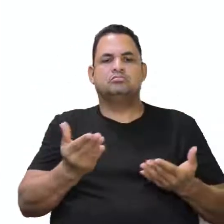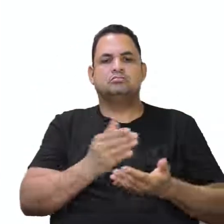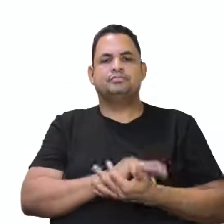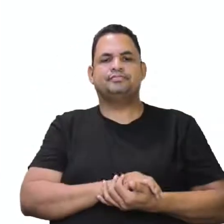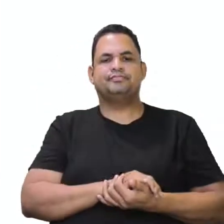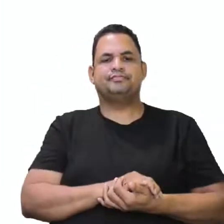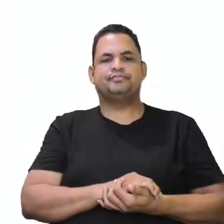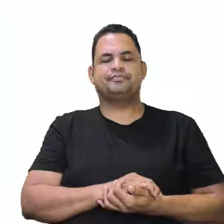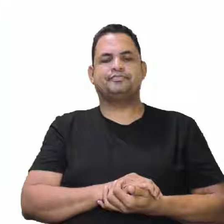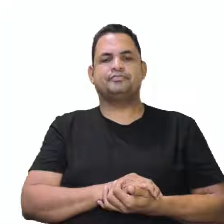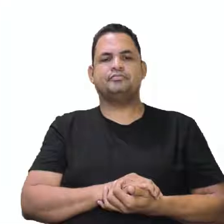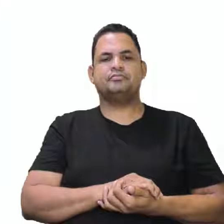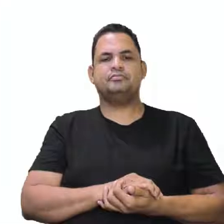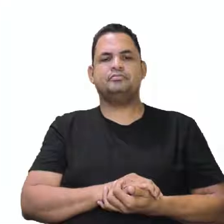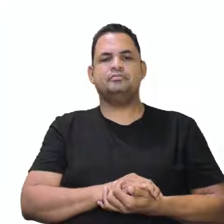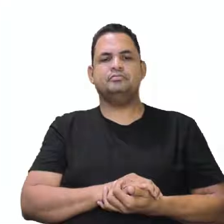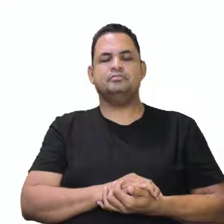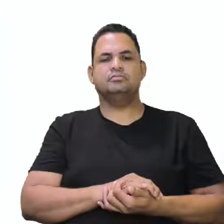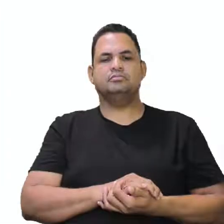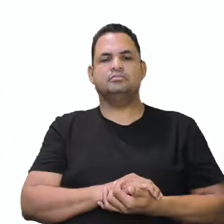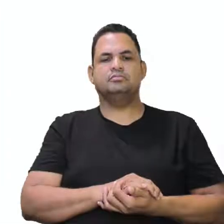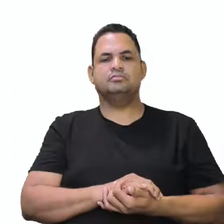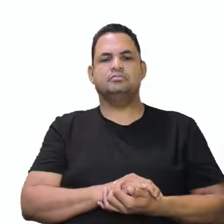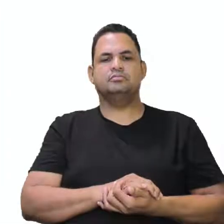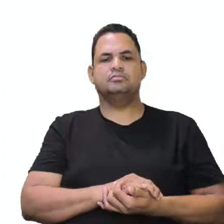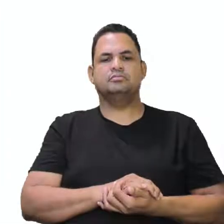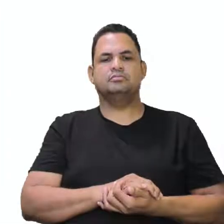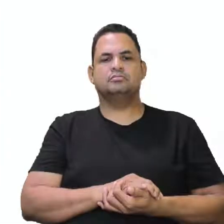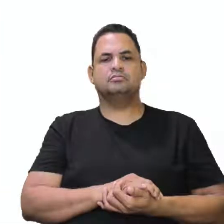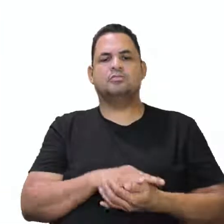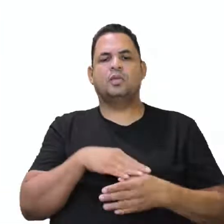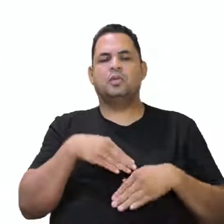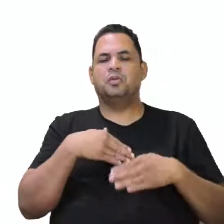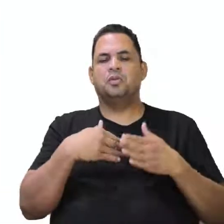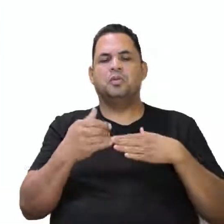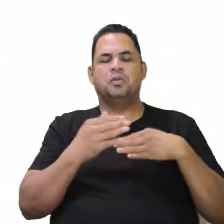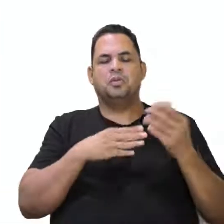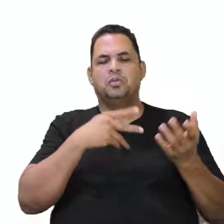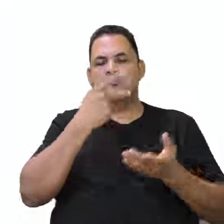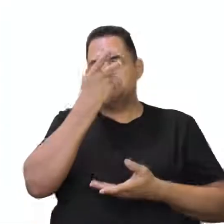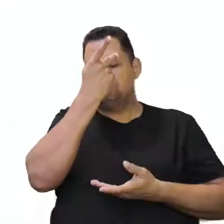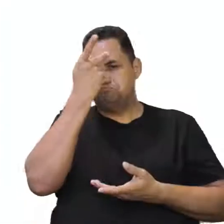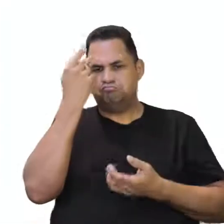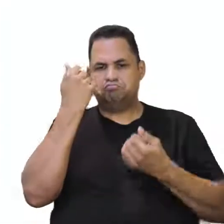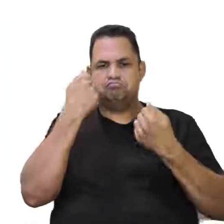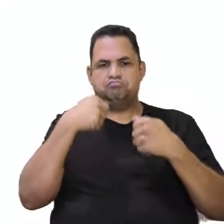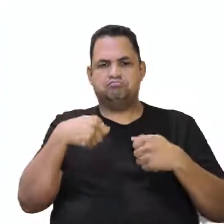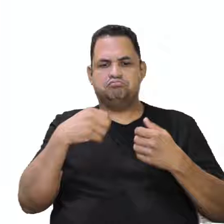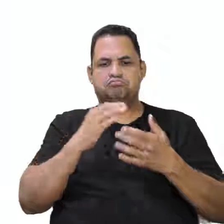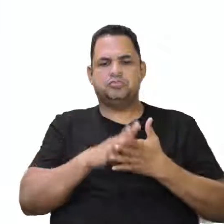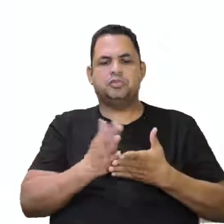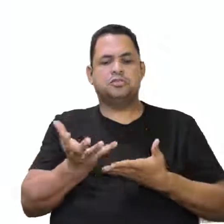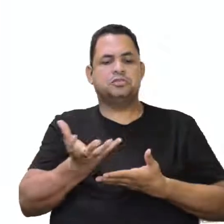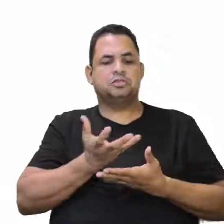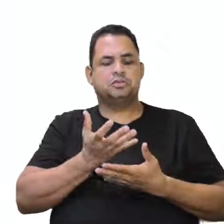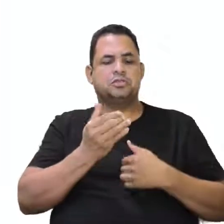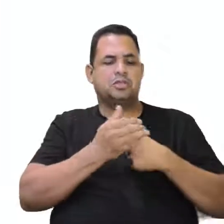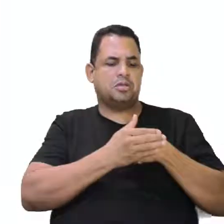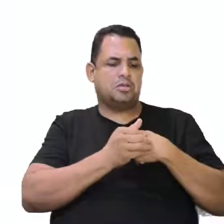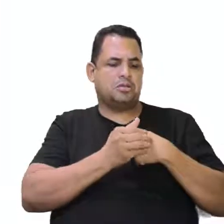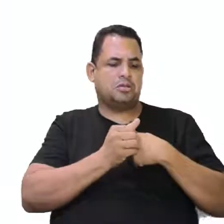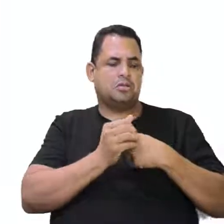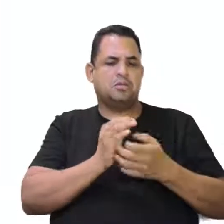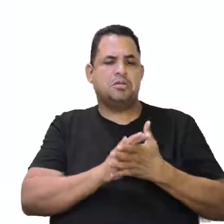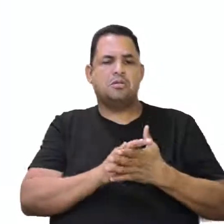seguinte: anybody can adopt a pet. Qualquer pessoa pode adotar um